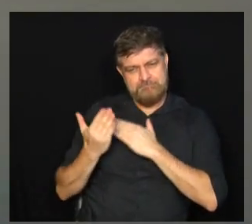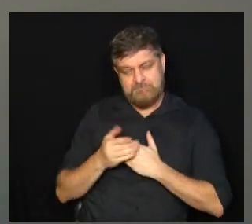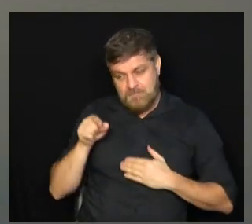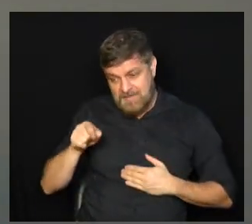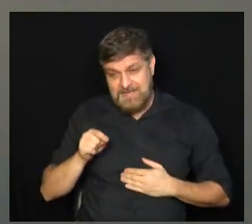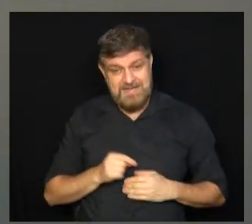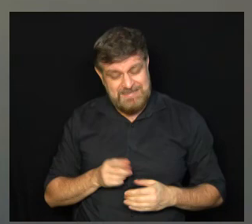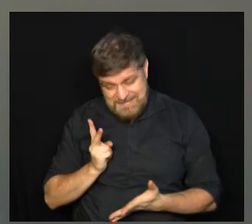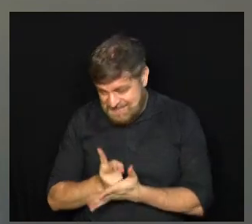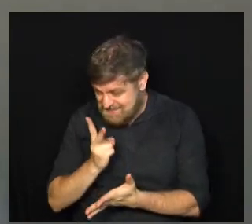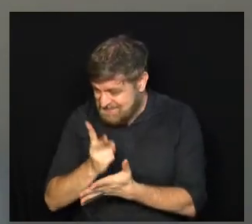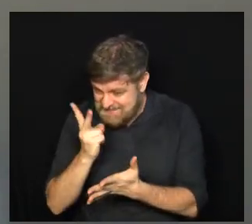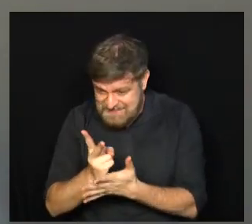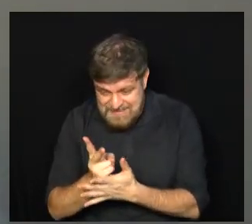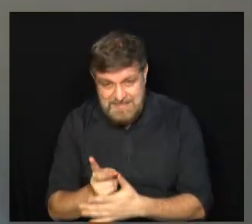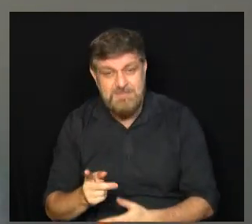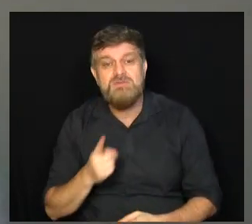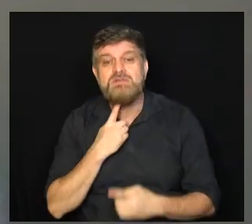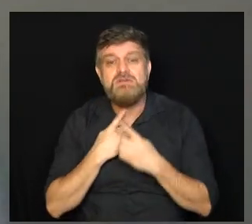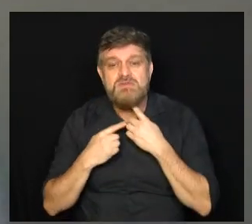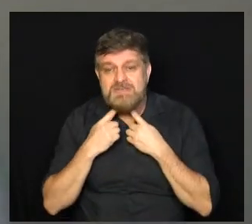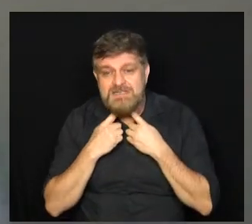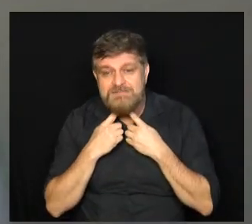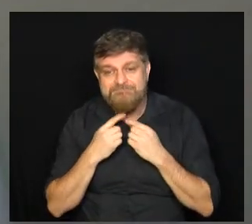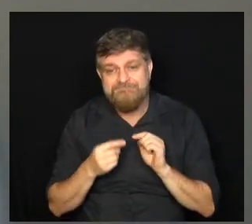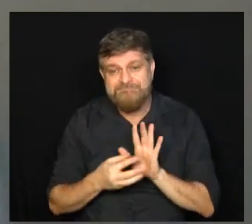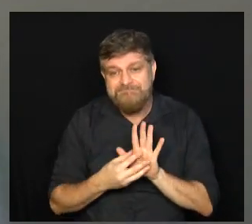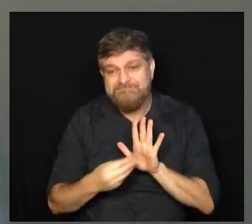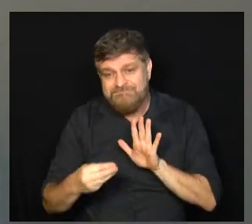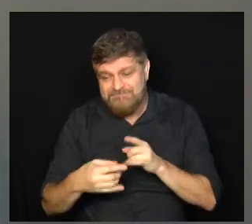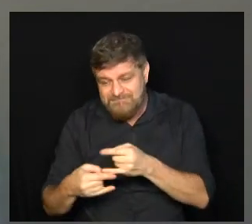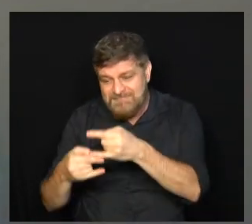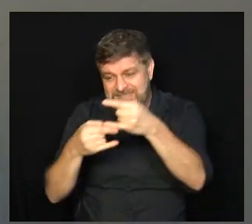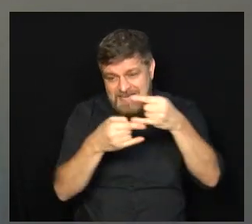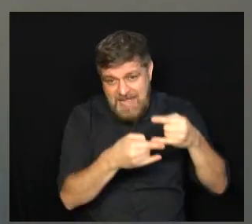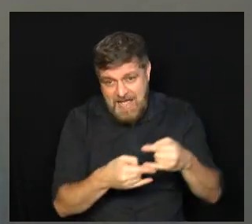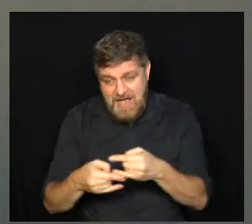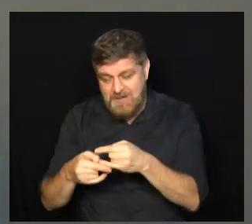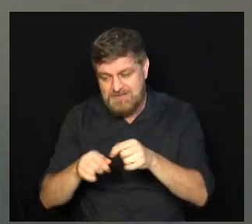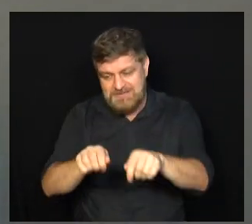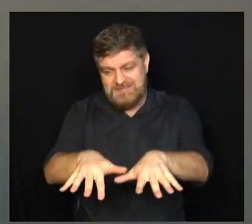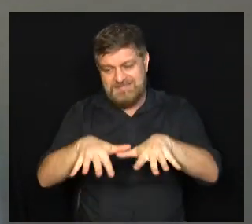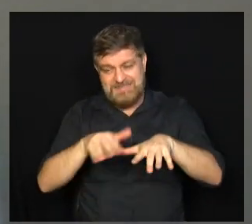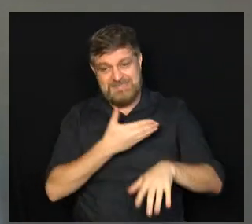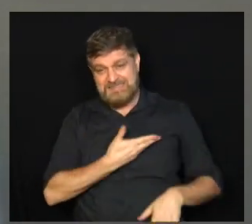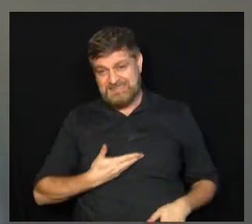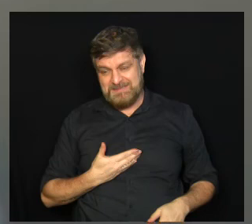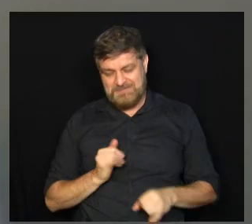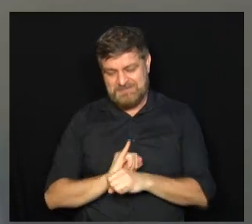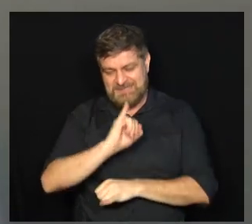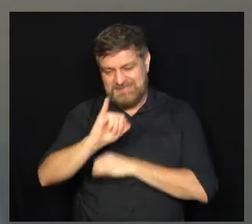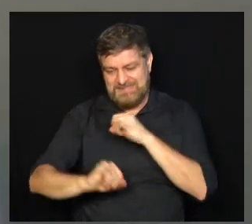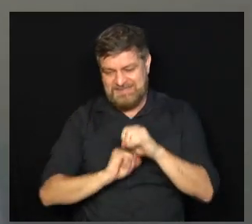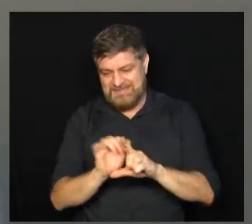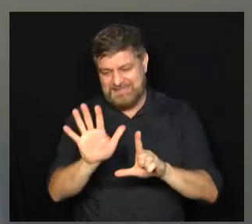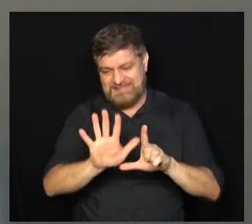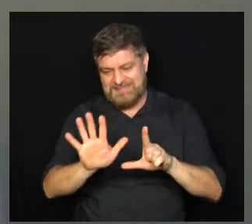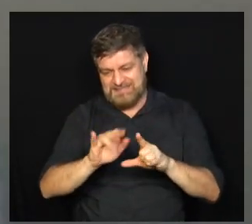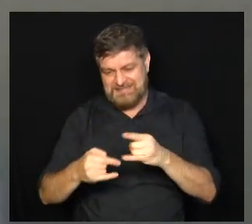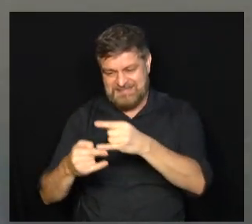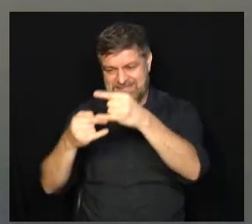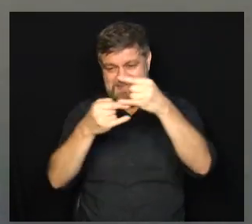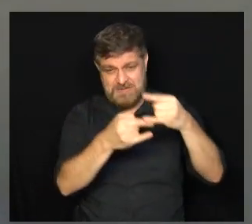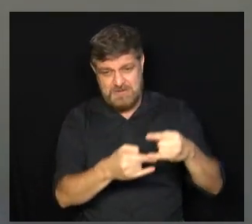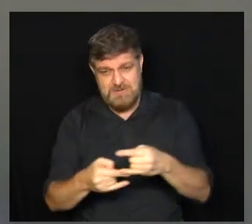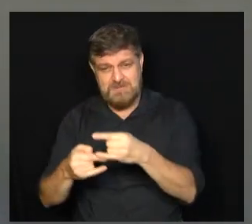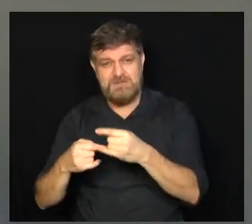nos ajudar a fazer esse novo modelo, né, de audiência pública, de reunião via remota. A gente